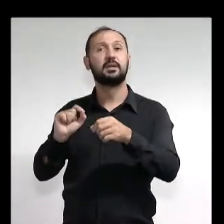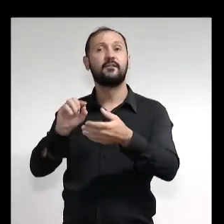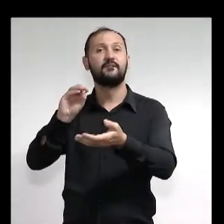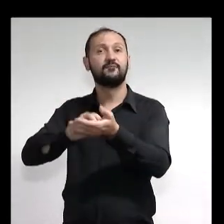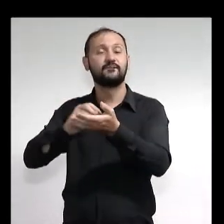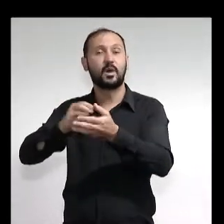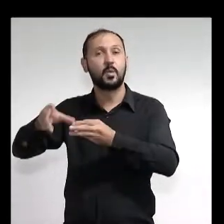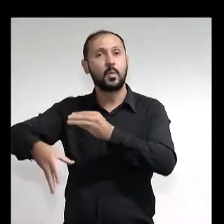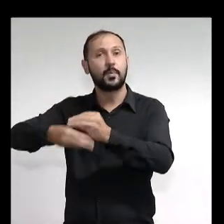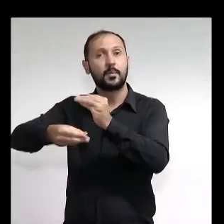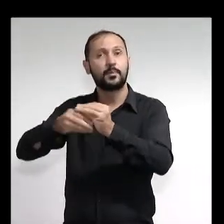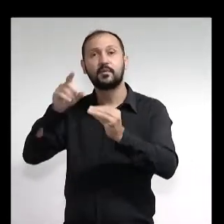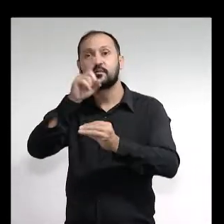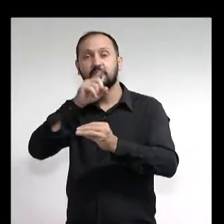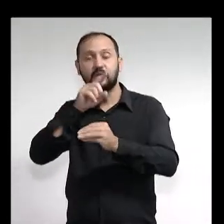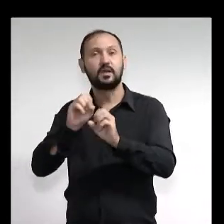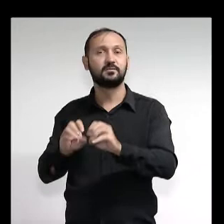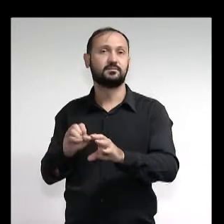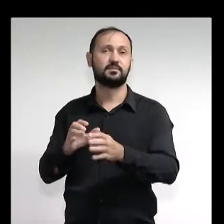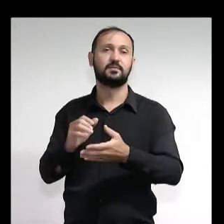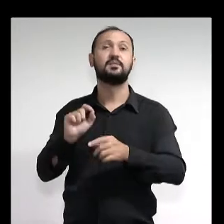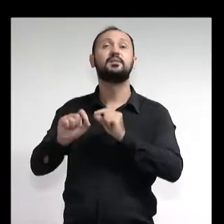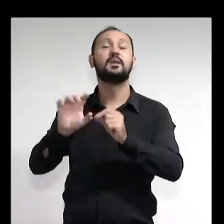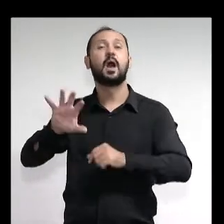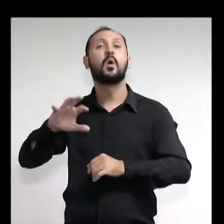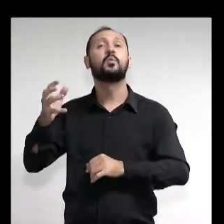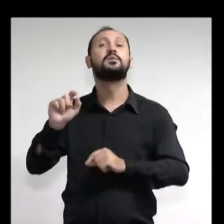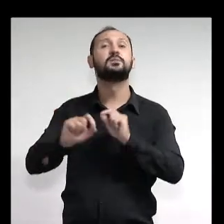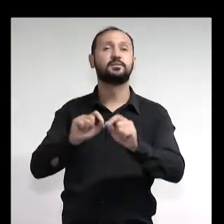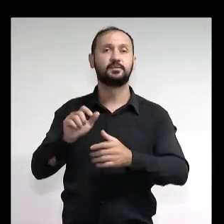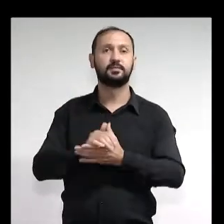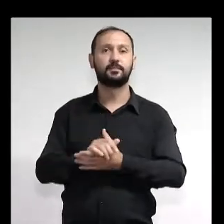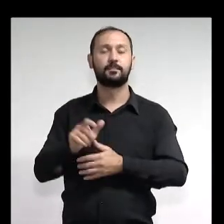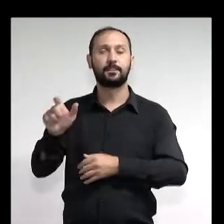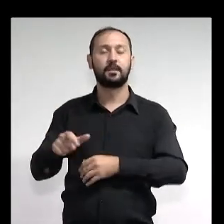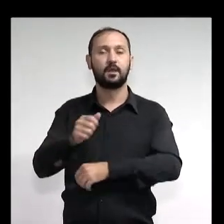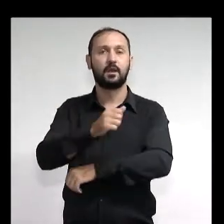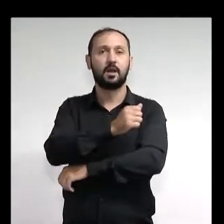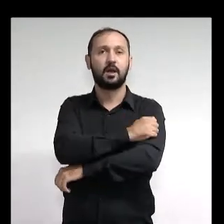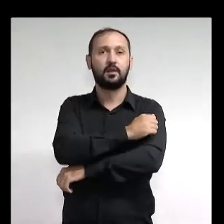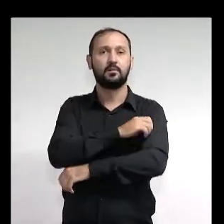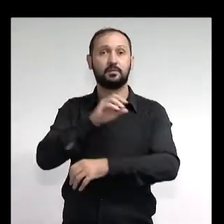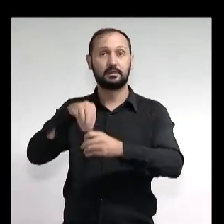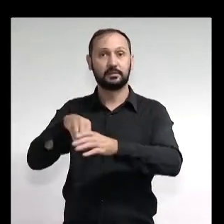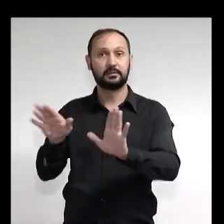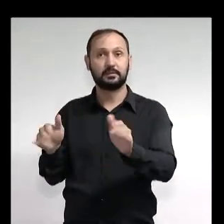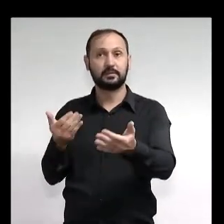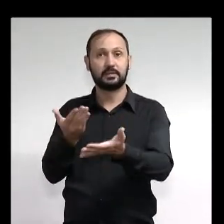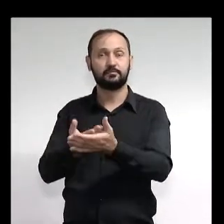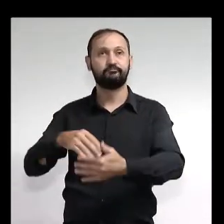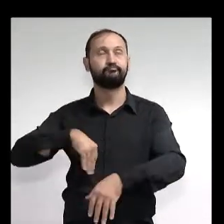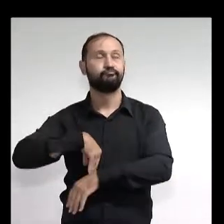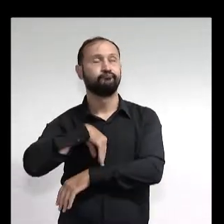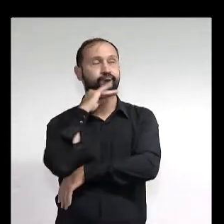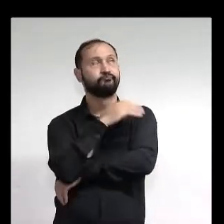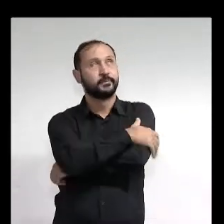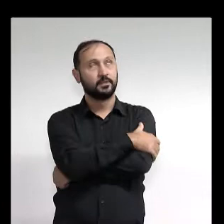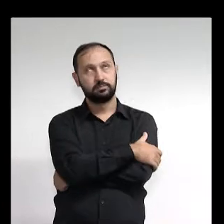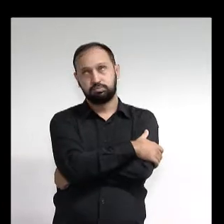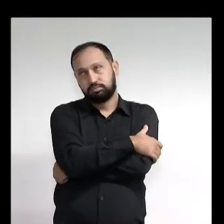necessidades educacionais. E o que isso muitas vezes acarreta? Estudantes entediados em sala de